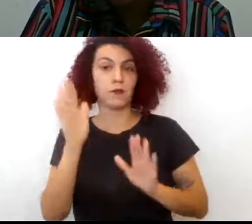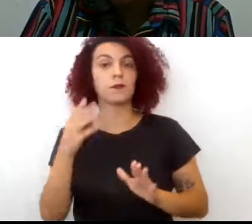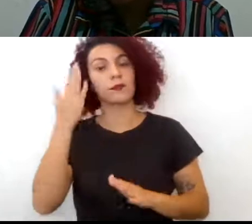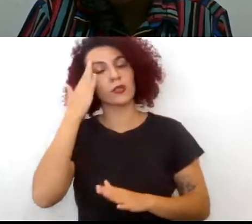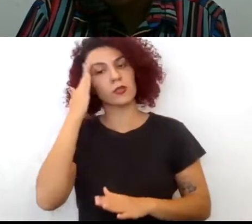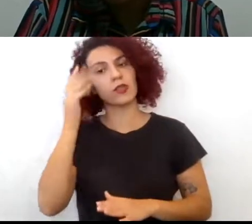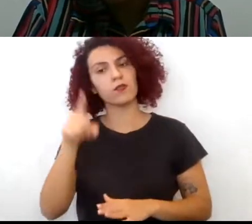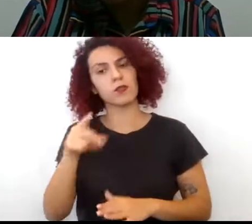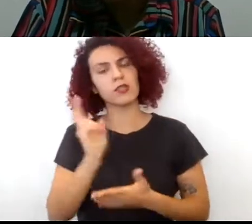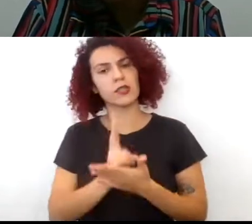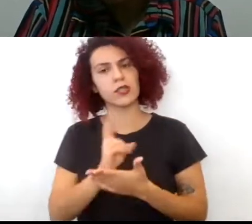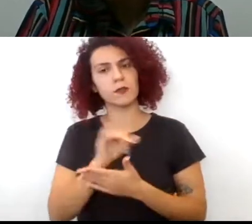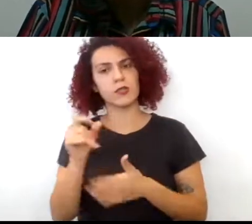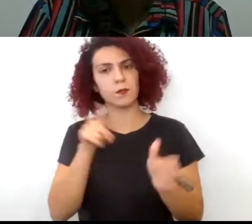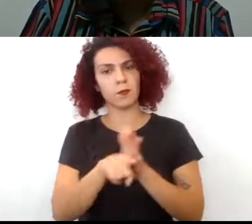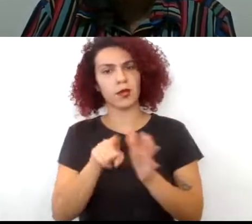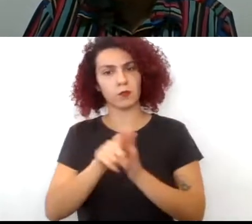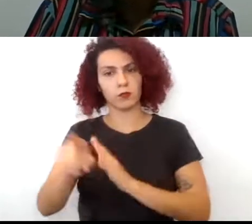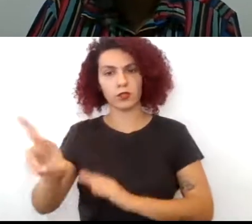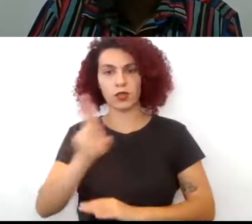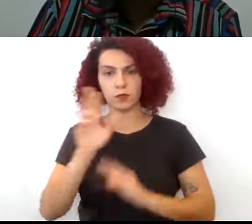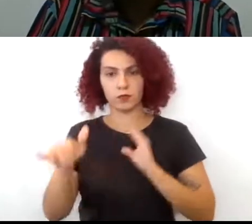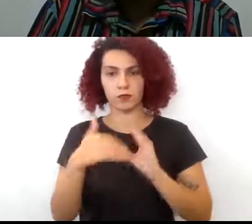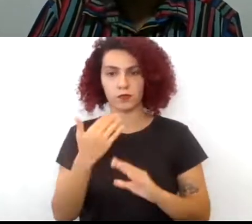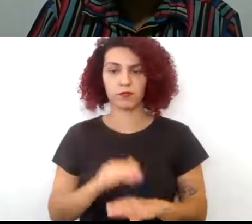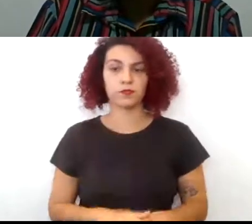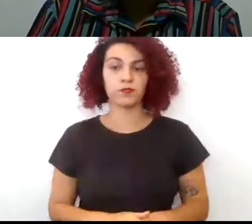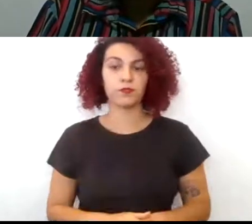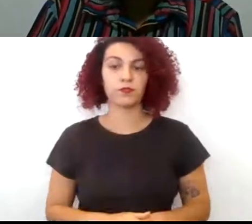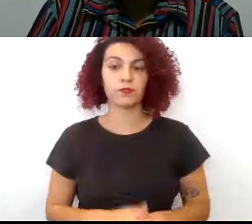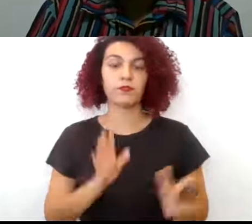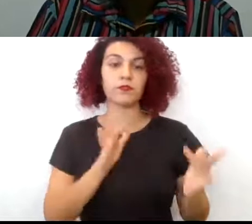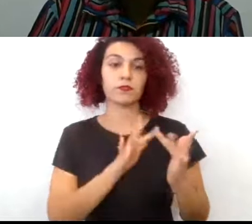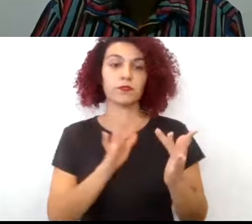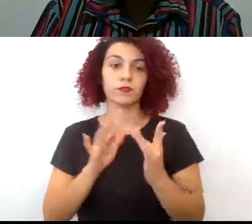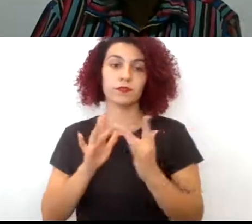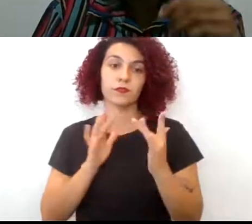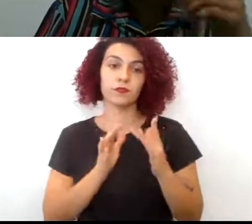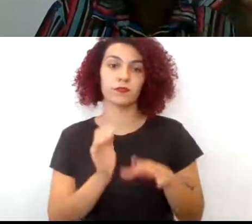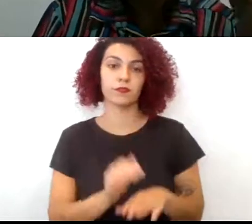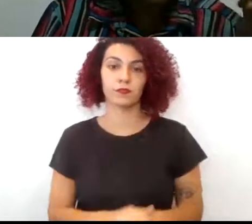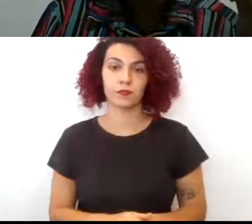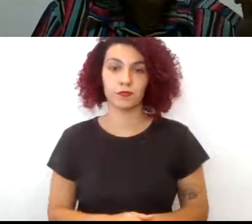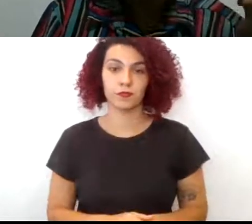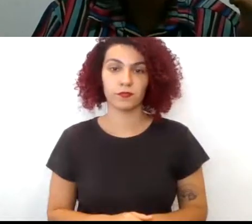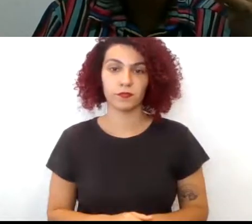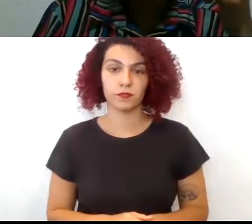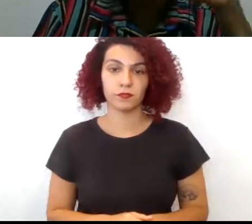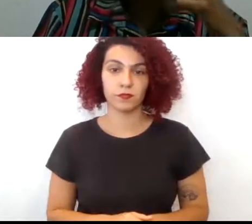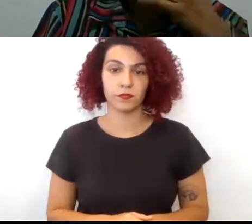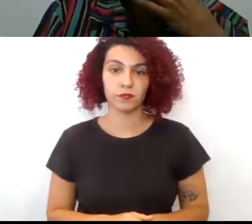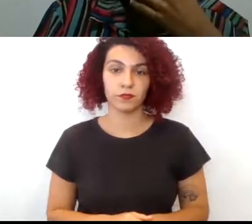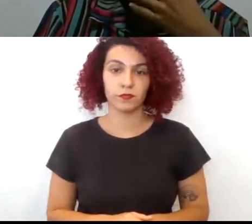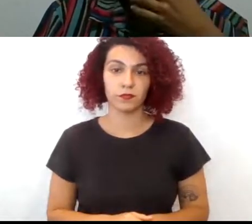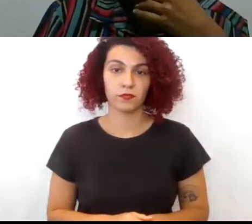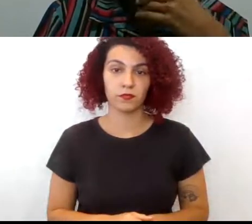perguntinhas depois pessoal mandar você responde né é Não vai contato com todo mundo assim eu não perguntei o tempo